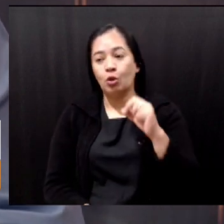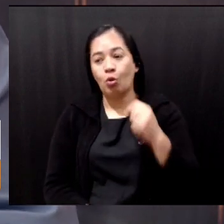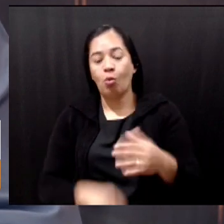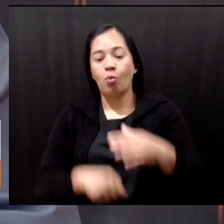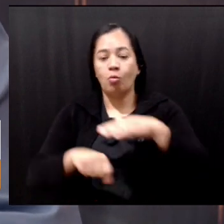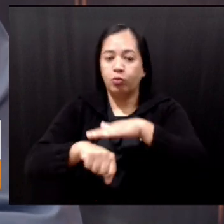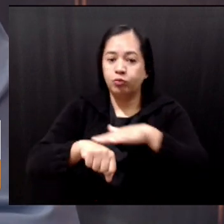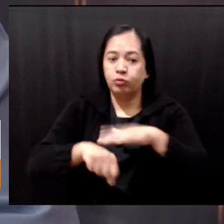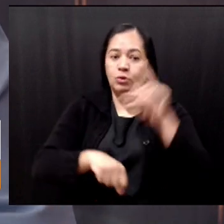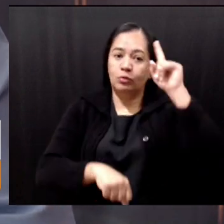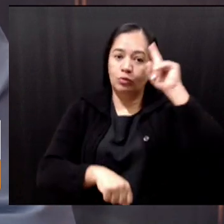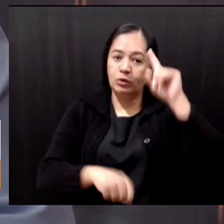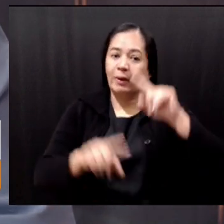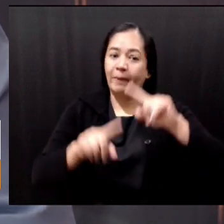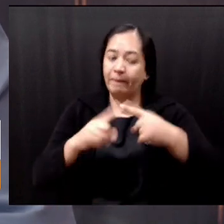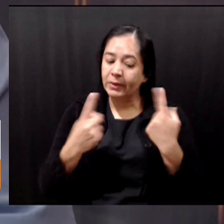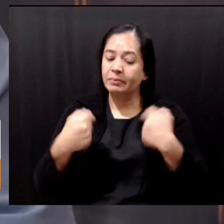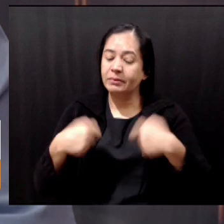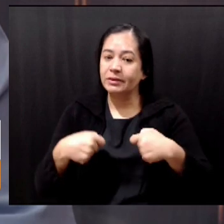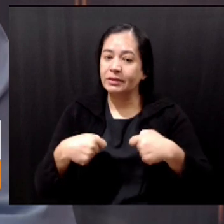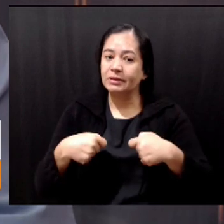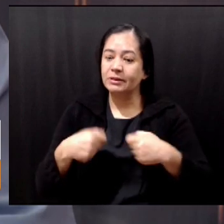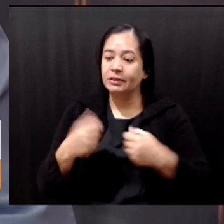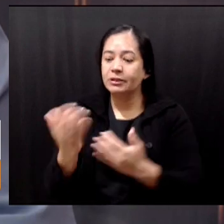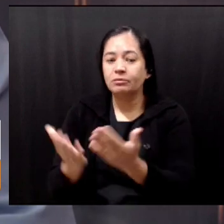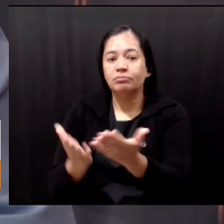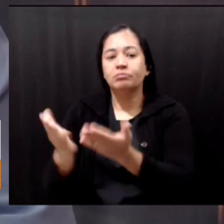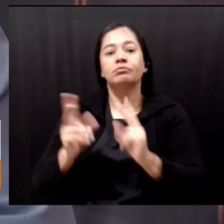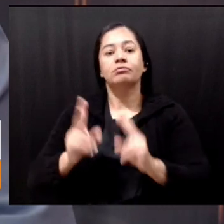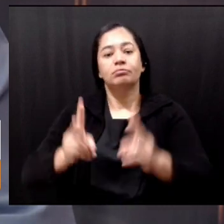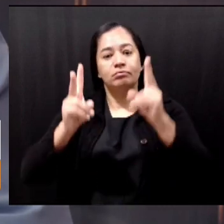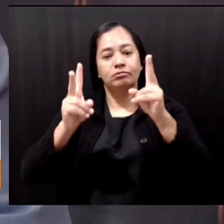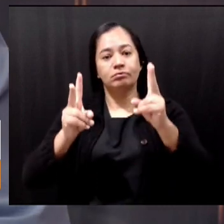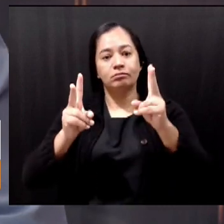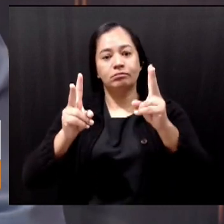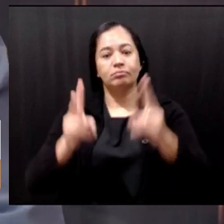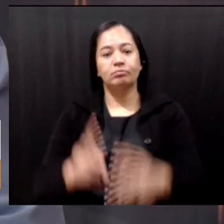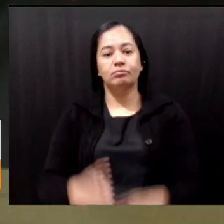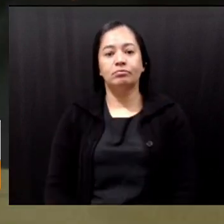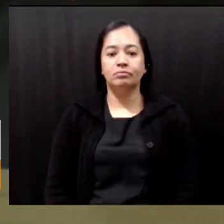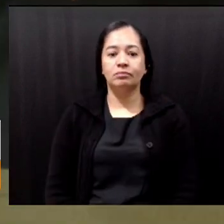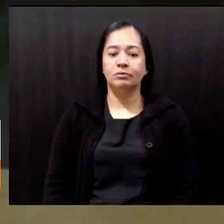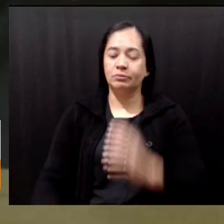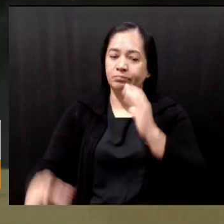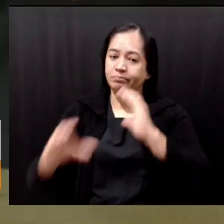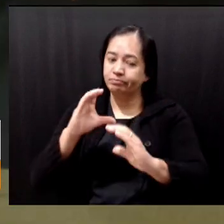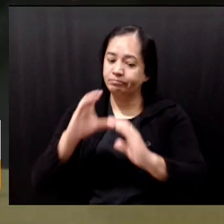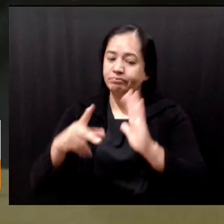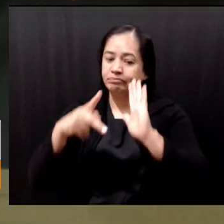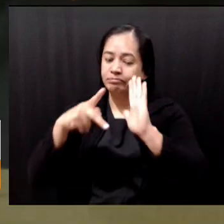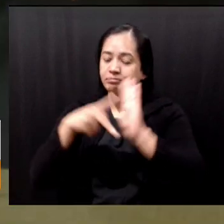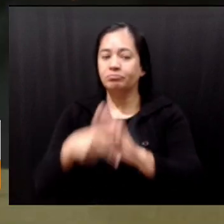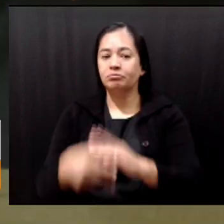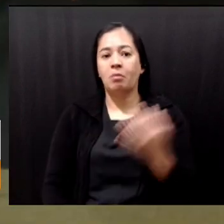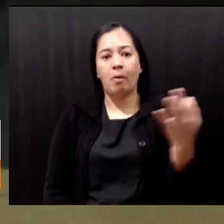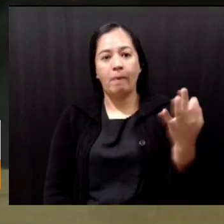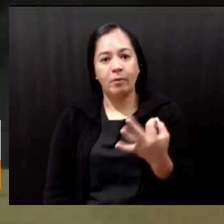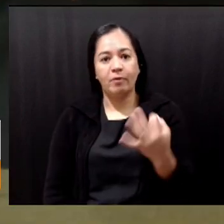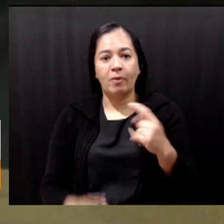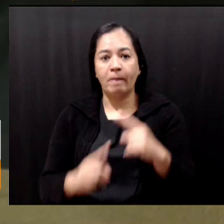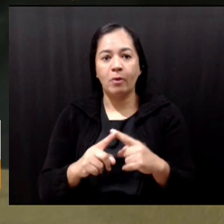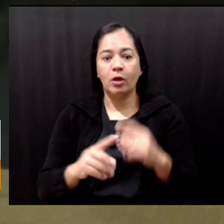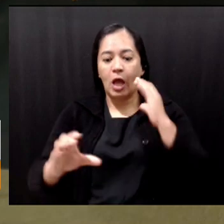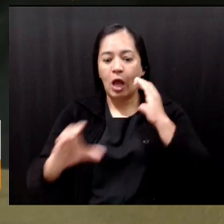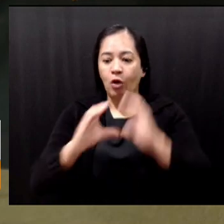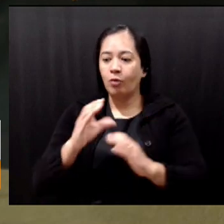porém precisa ter uma manutenção, da comunicação. Perfeito, né, a comunicação é que move tudo, se